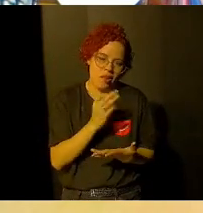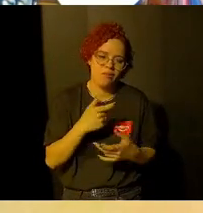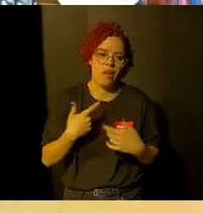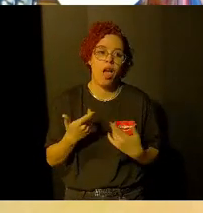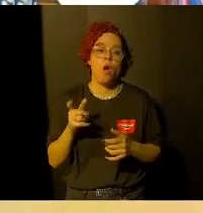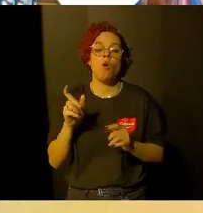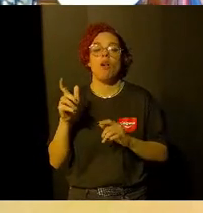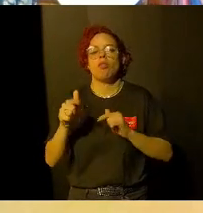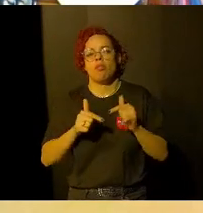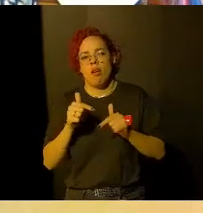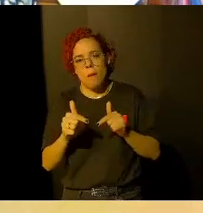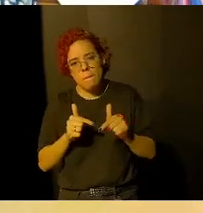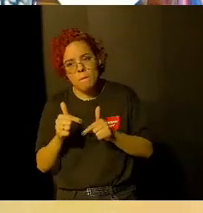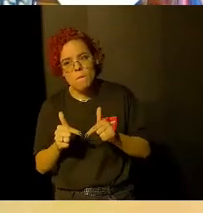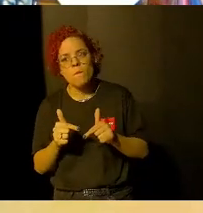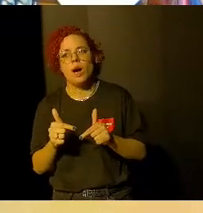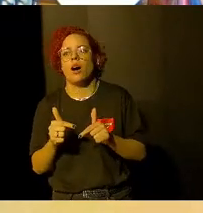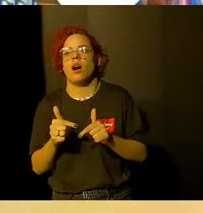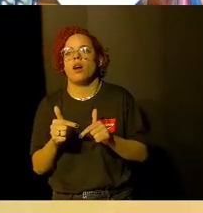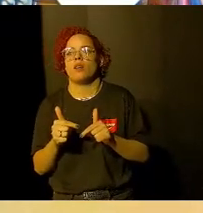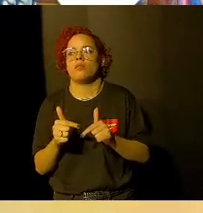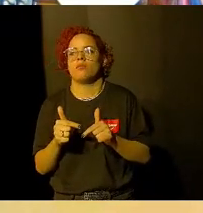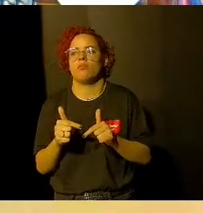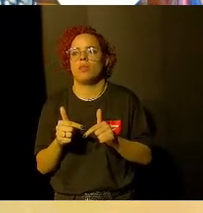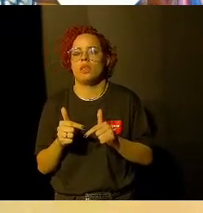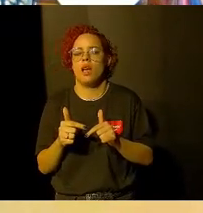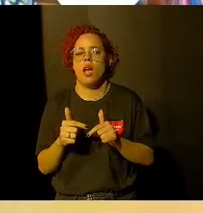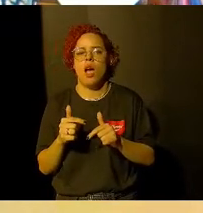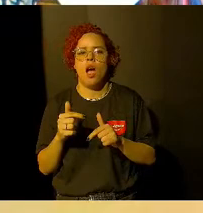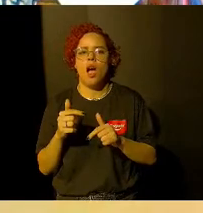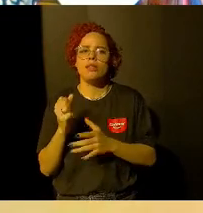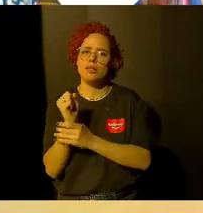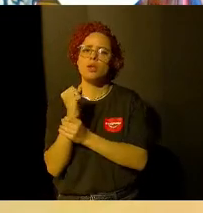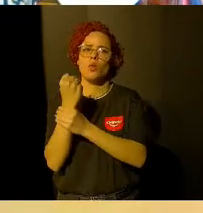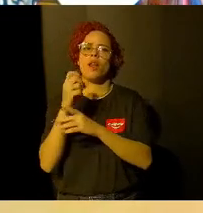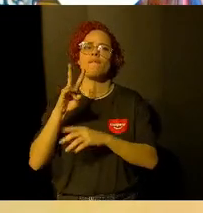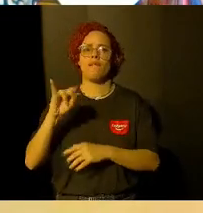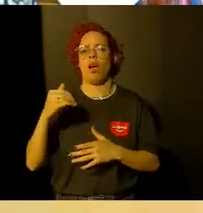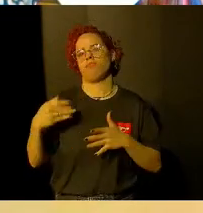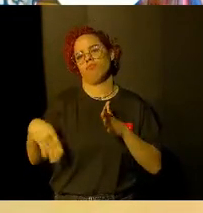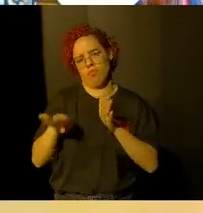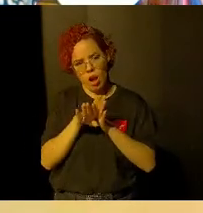autoconfiança vai crescendo exatamente com a nossa prática